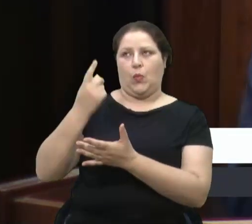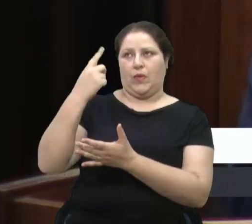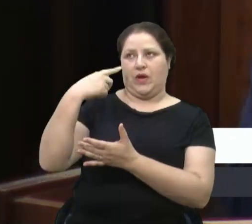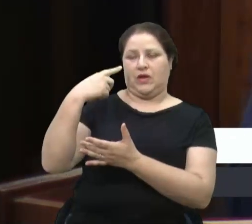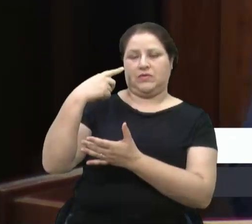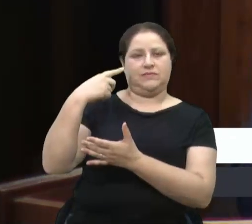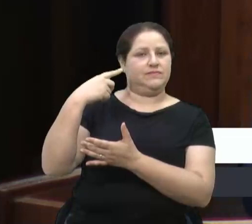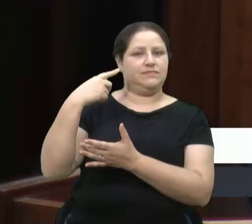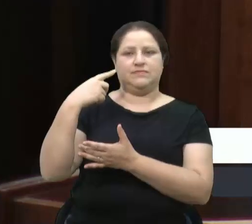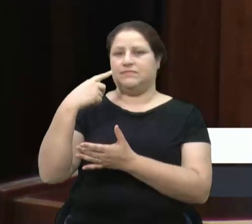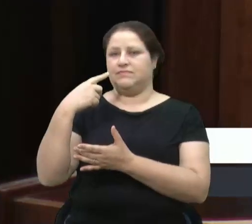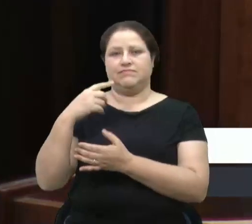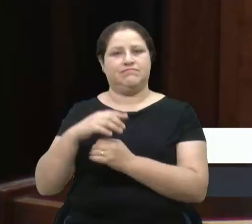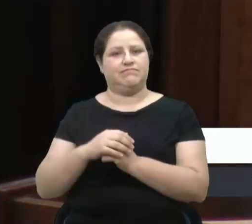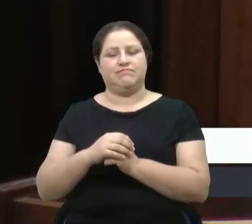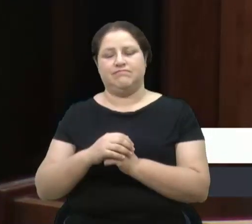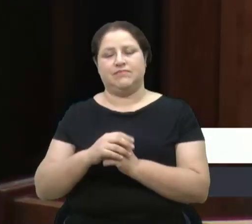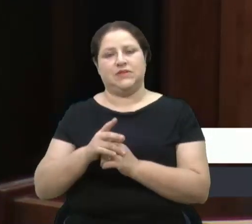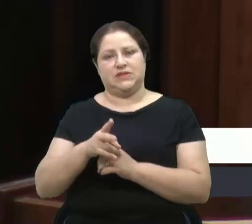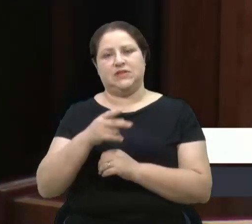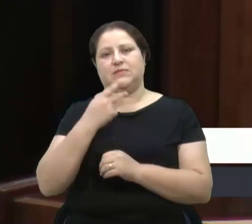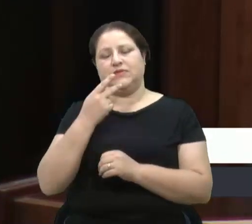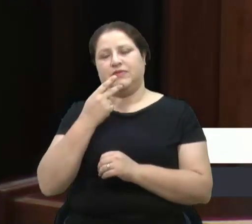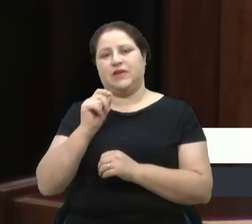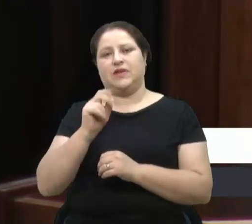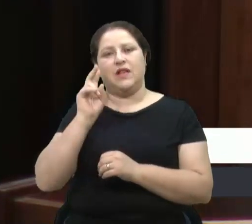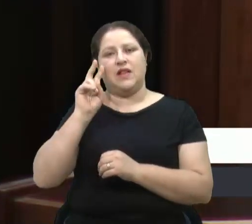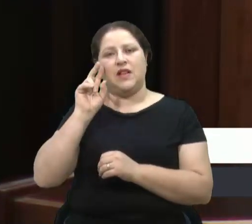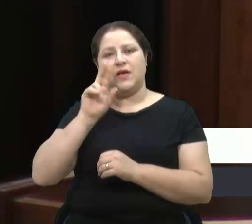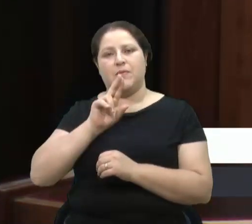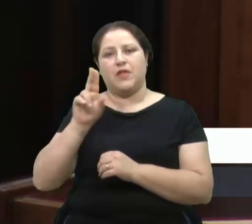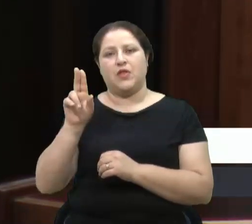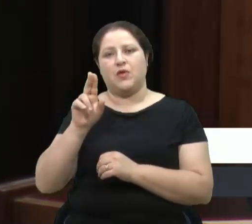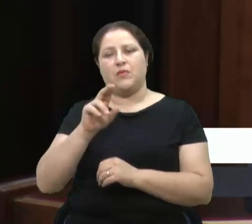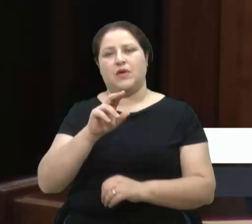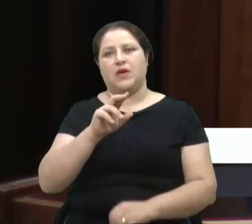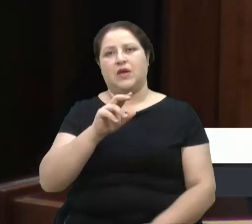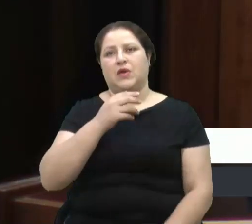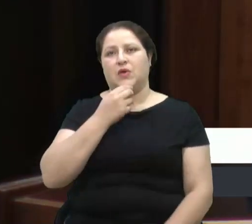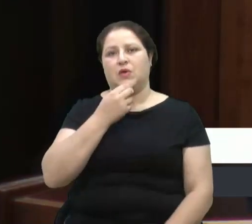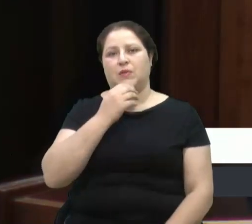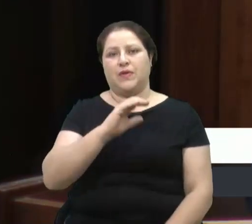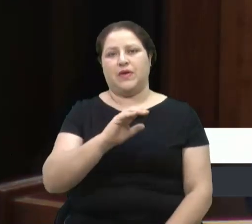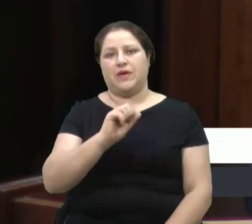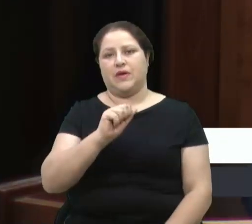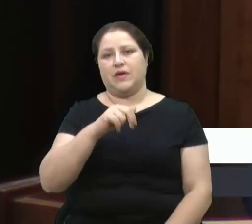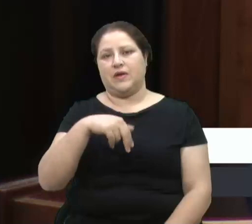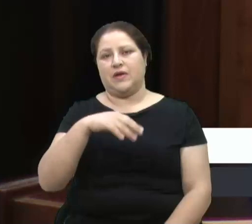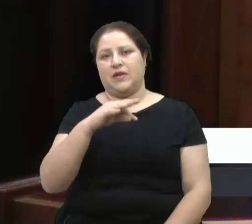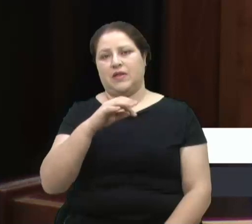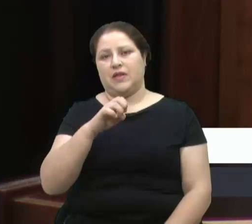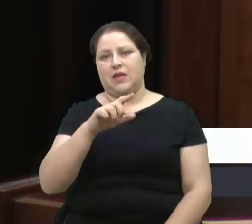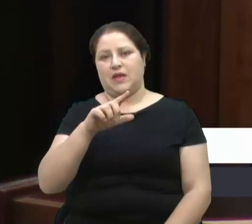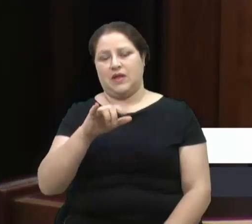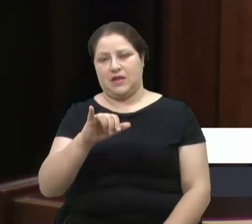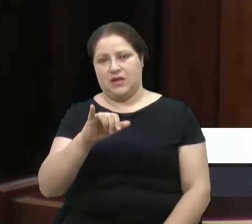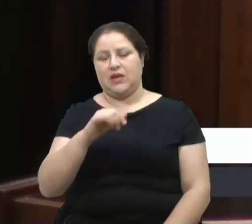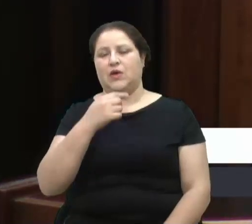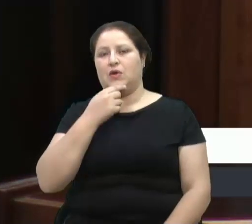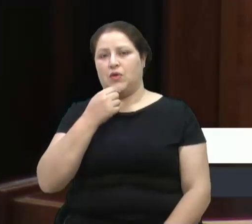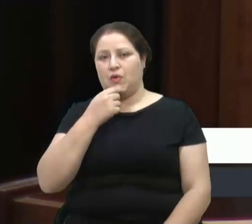costuma dizer vou lembrar que o nome do marcante que é nosso tesoureiro que foi um dos